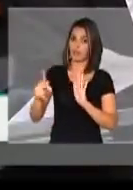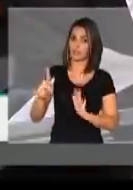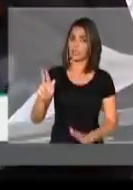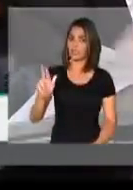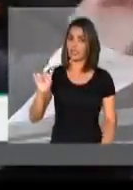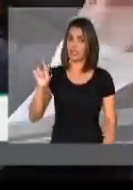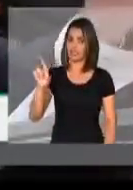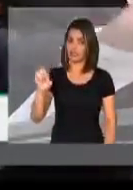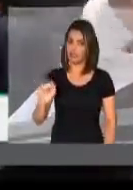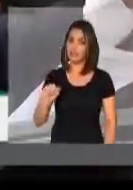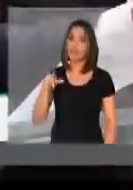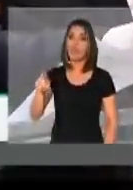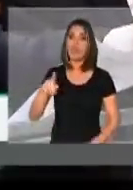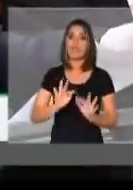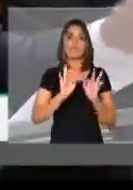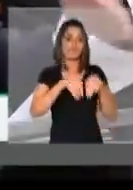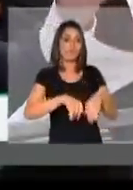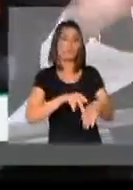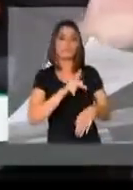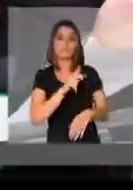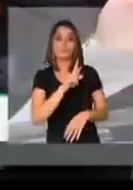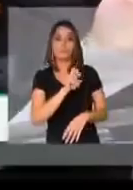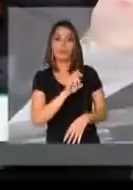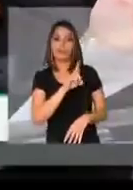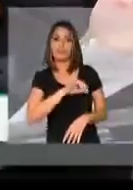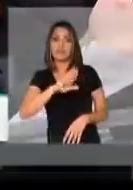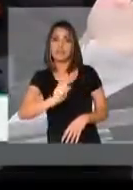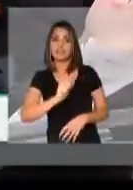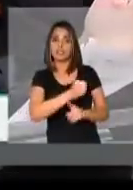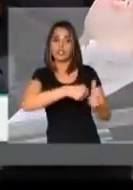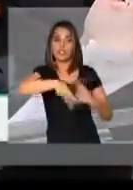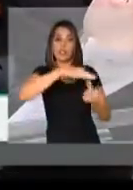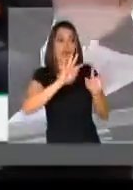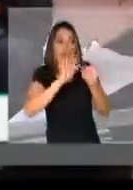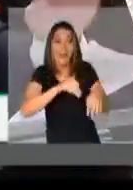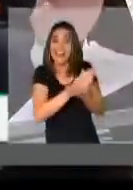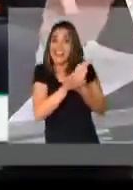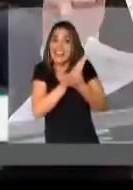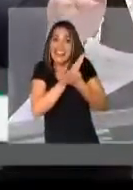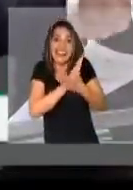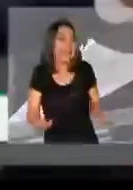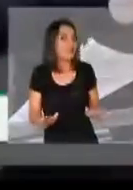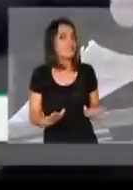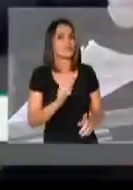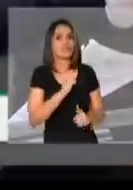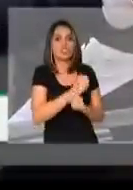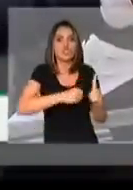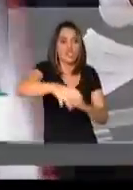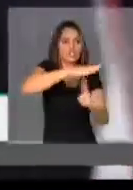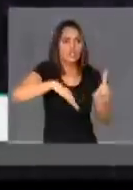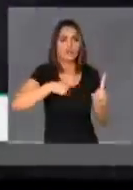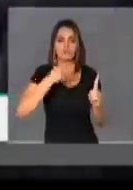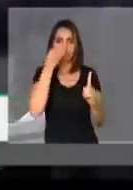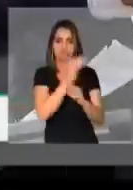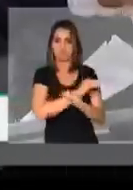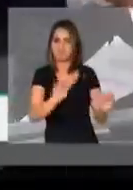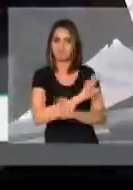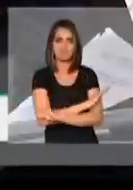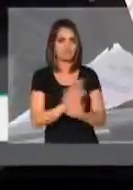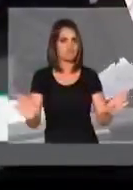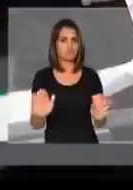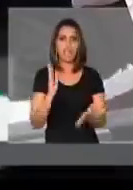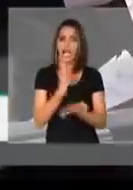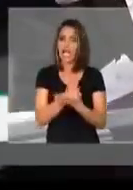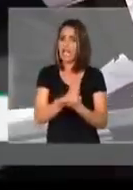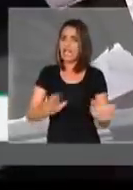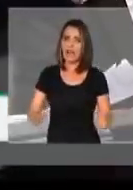capitalização é o fim da Previdência Social, não é uma reforma da Previdência. Acaba com o caráter social, acaba